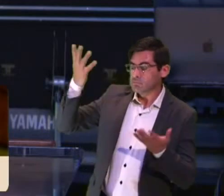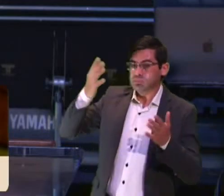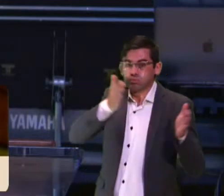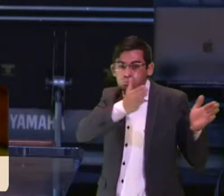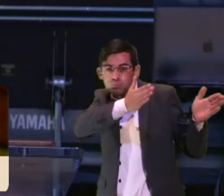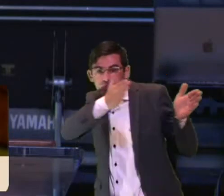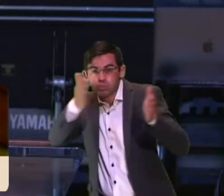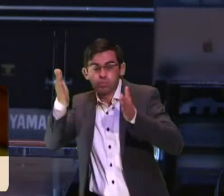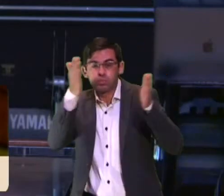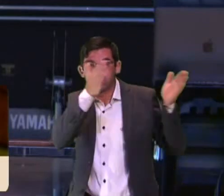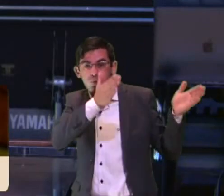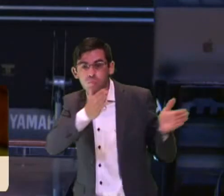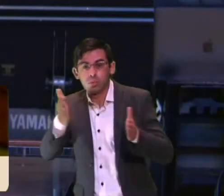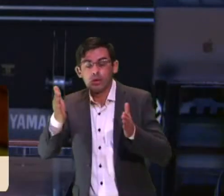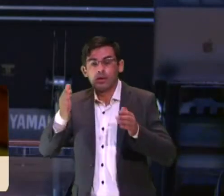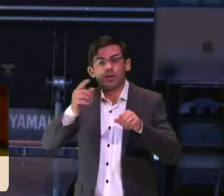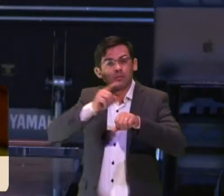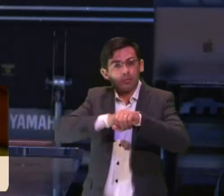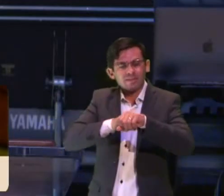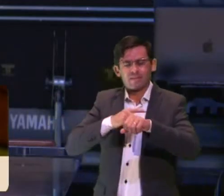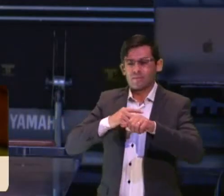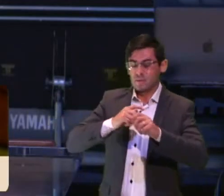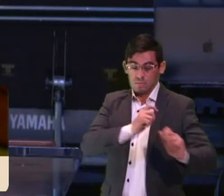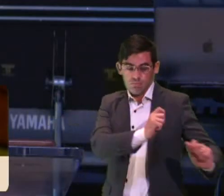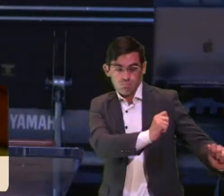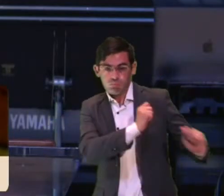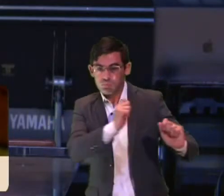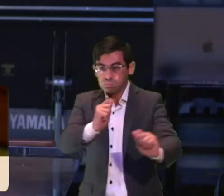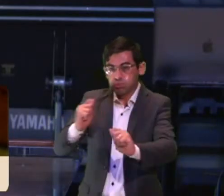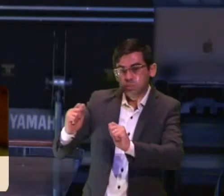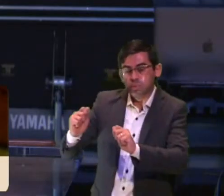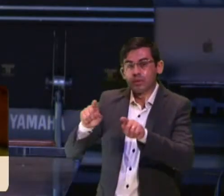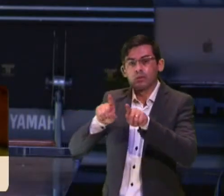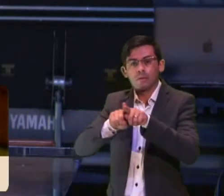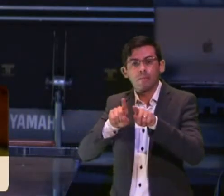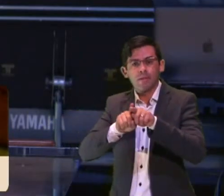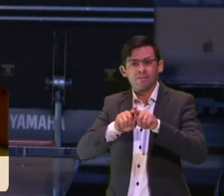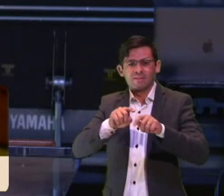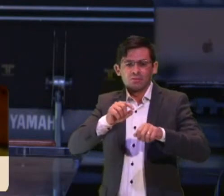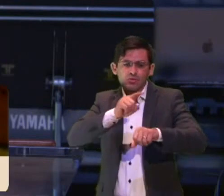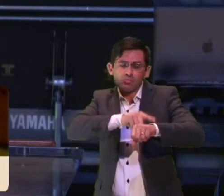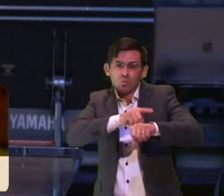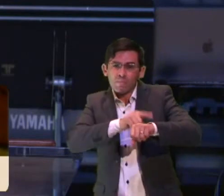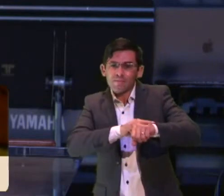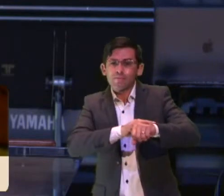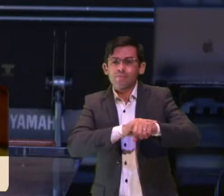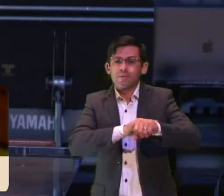história, quando a perseguição, quando os movimentos